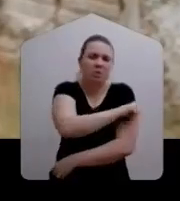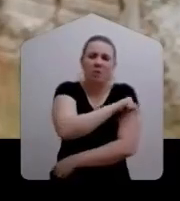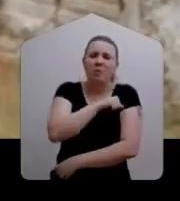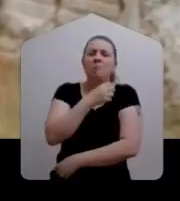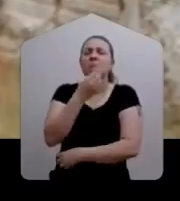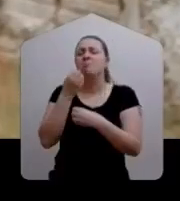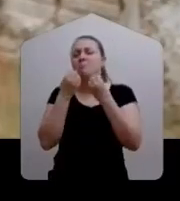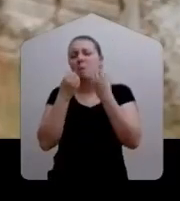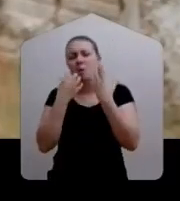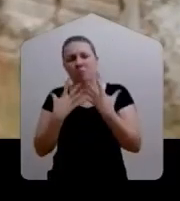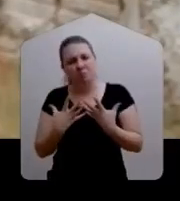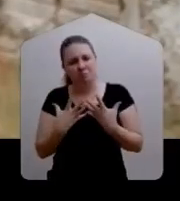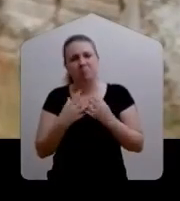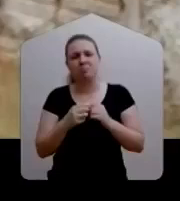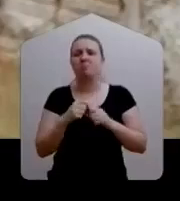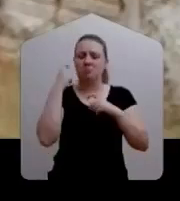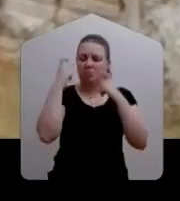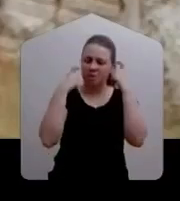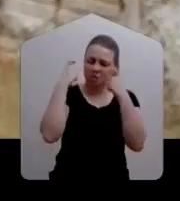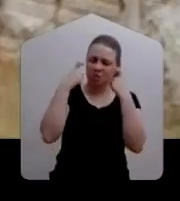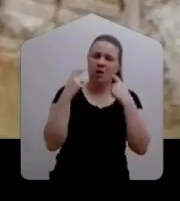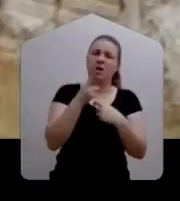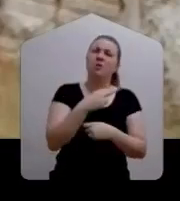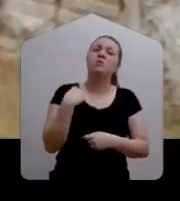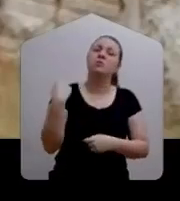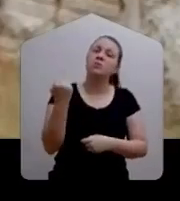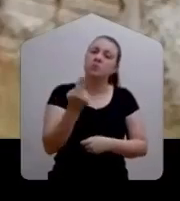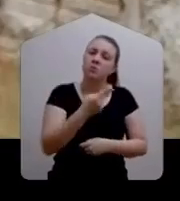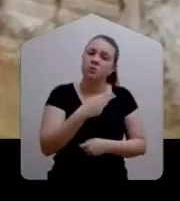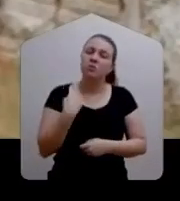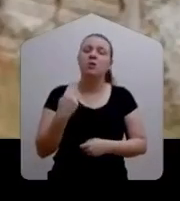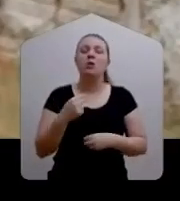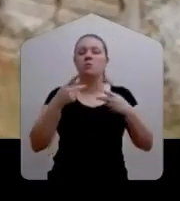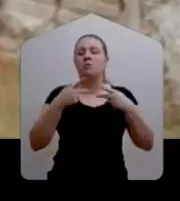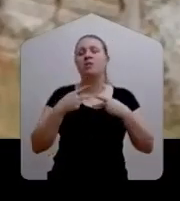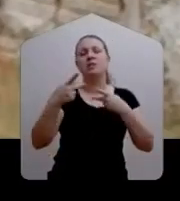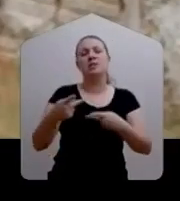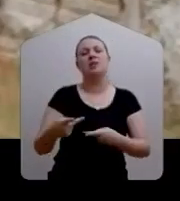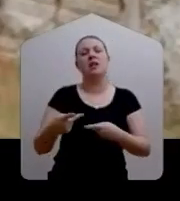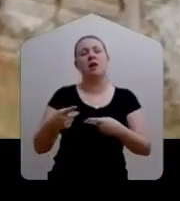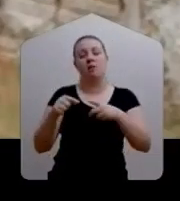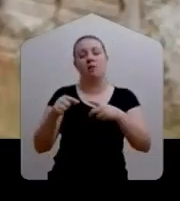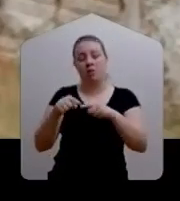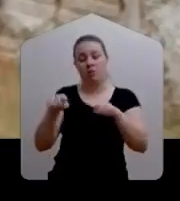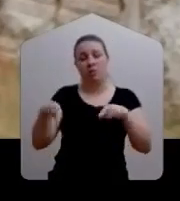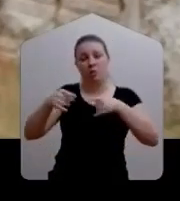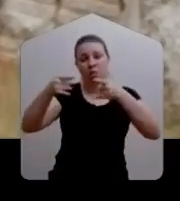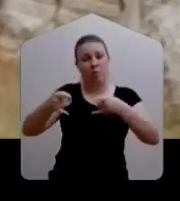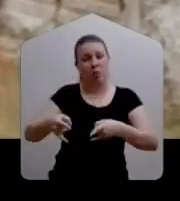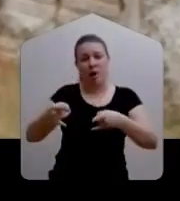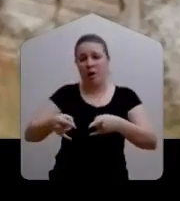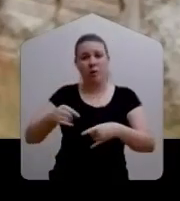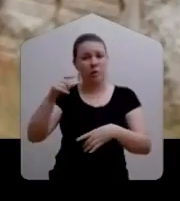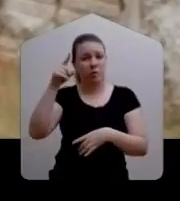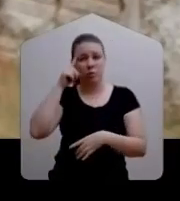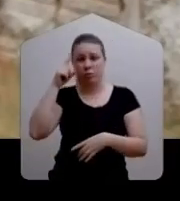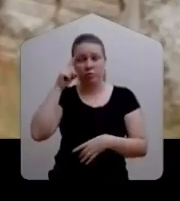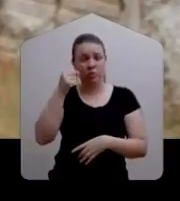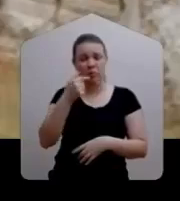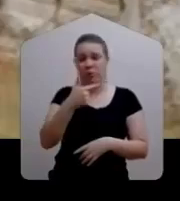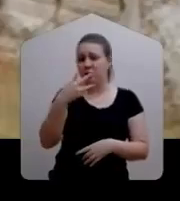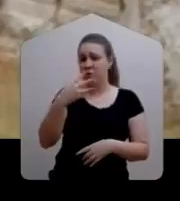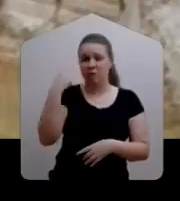enfermeiros bom demais, preocupado com a gente, visitava a gente, o quarto da gente 24